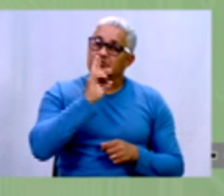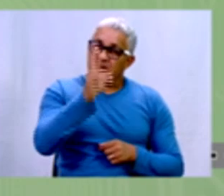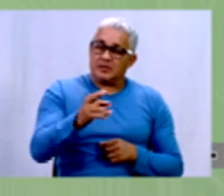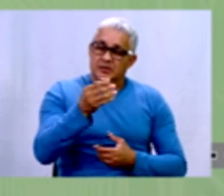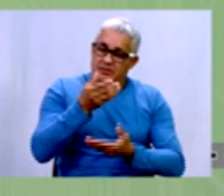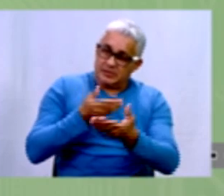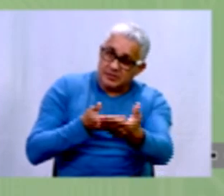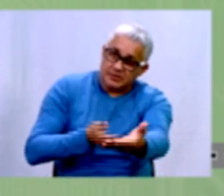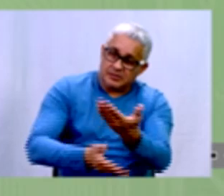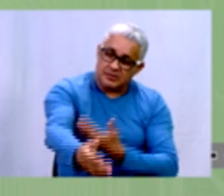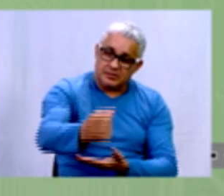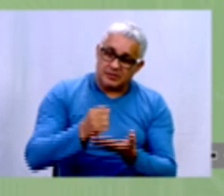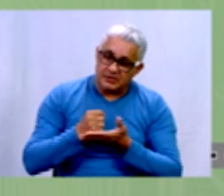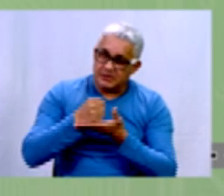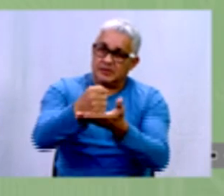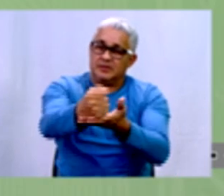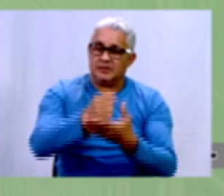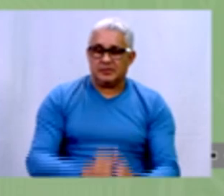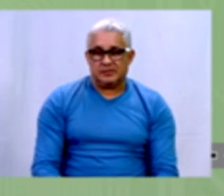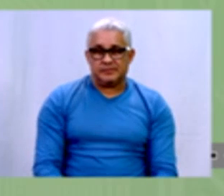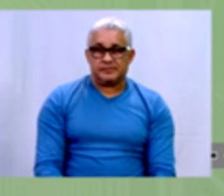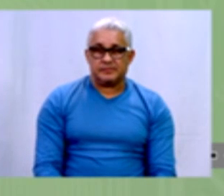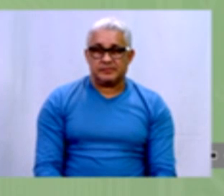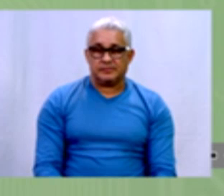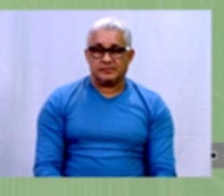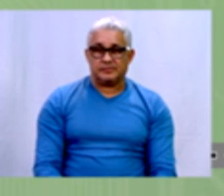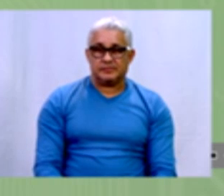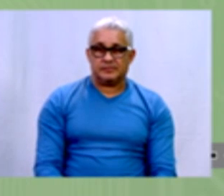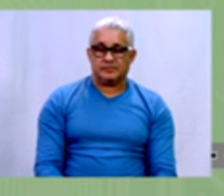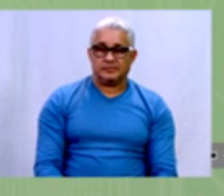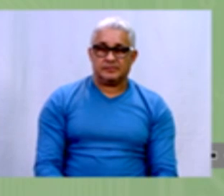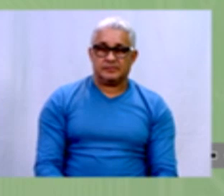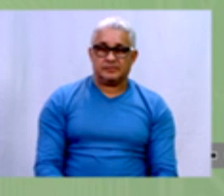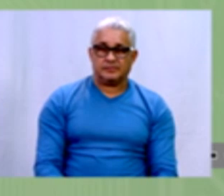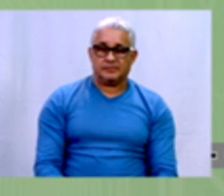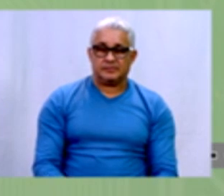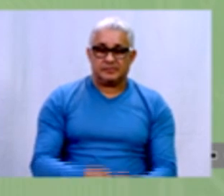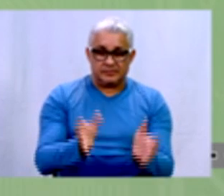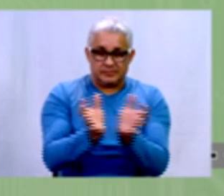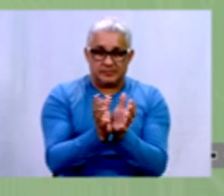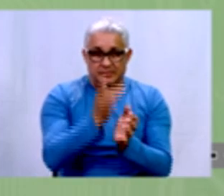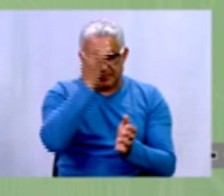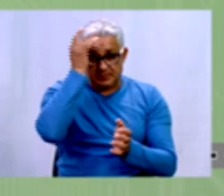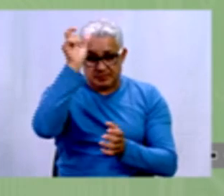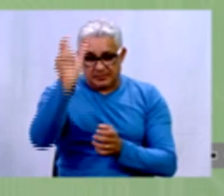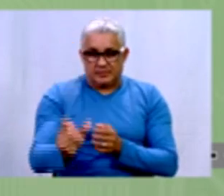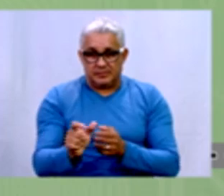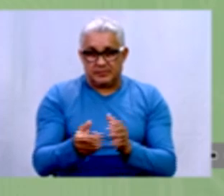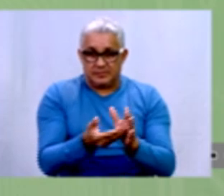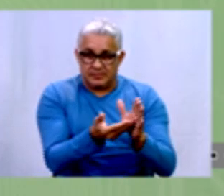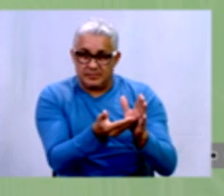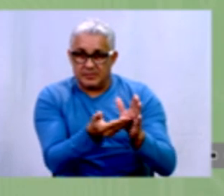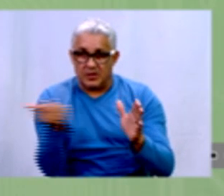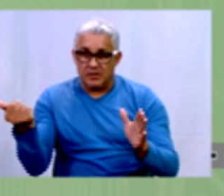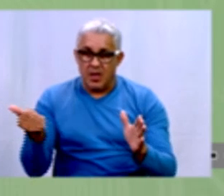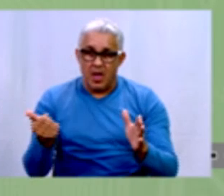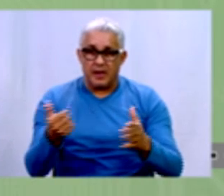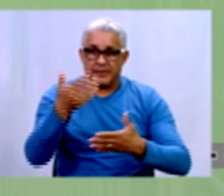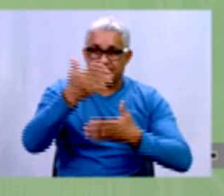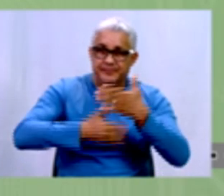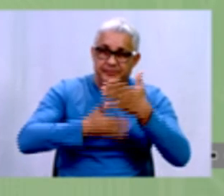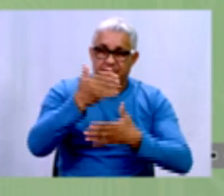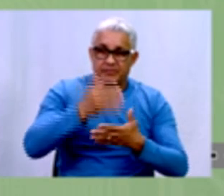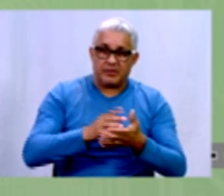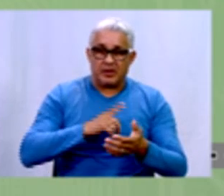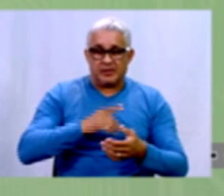colaborar com o parceiro do time para remover esse obstáculo, então essa